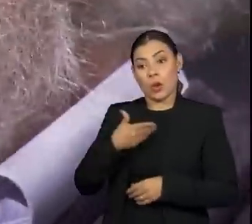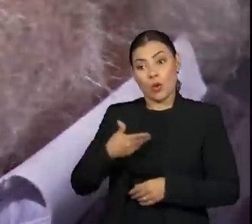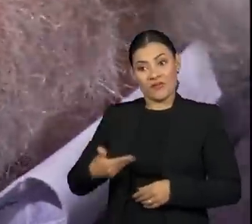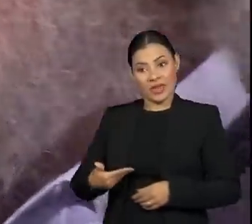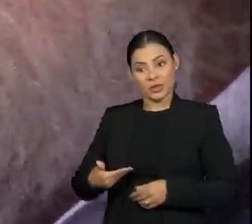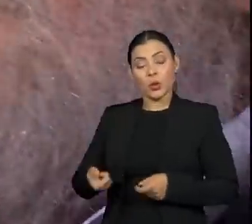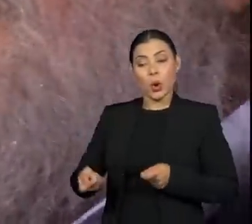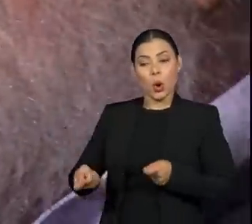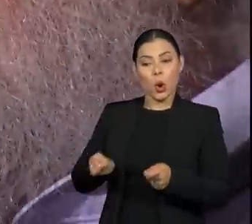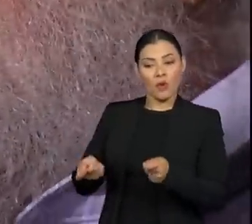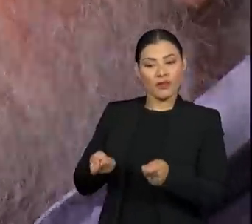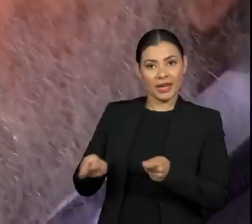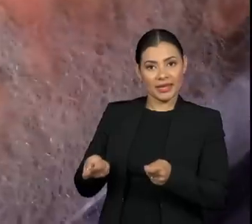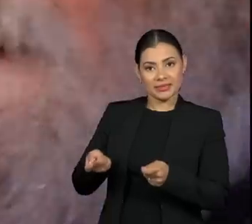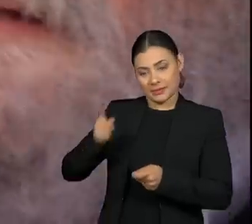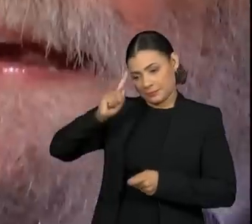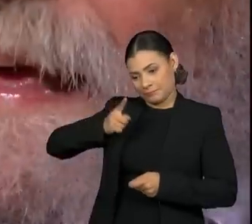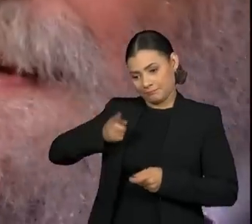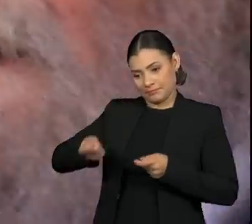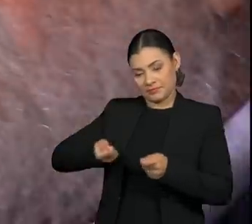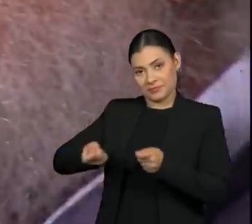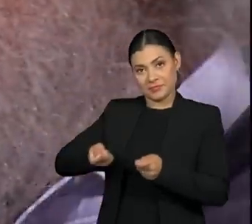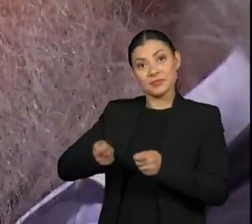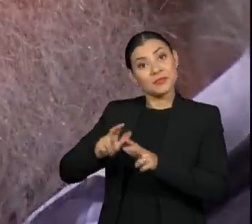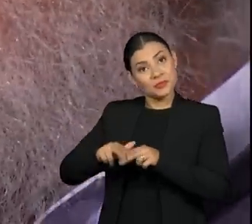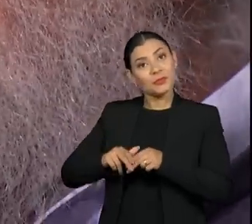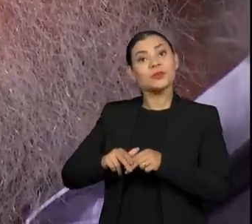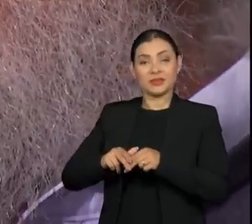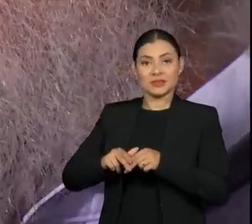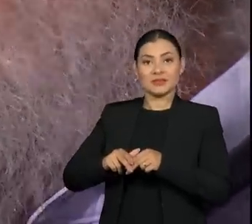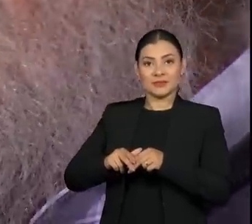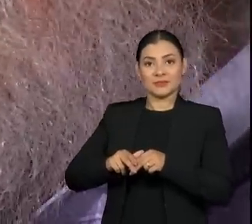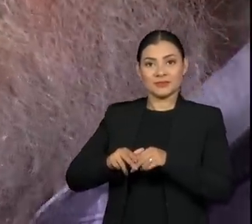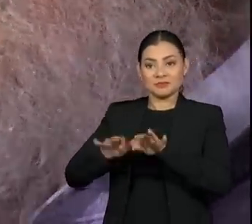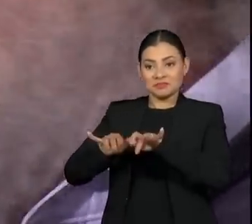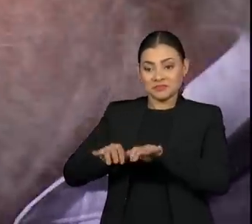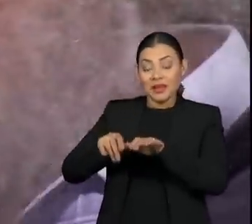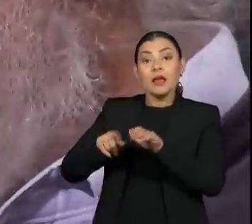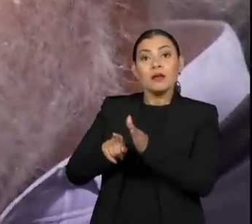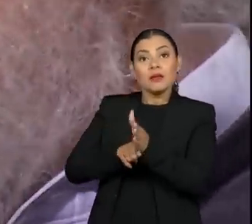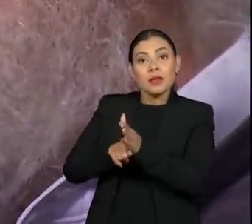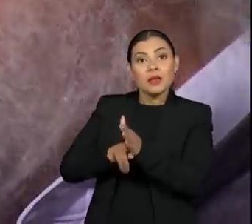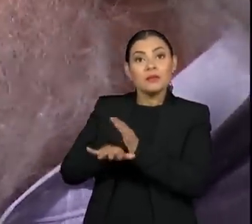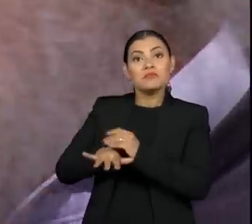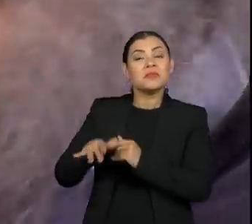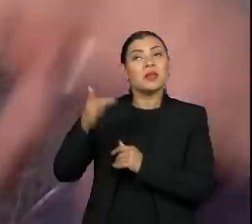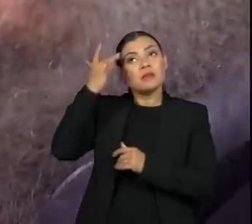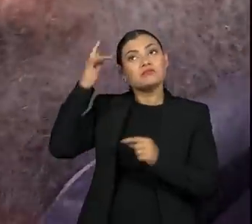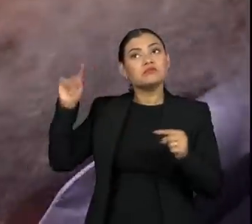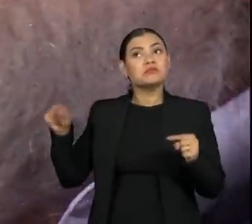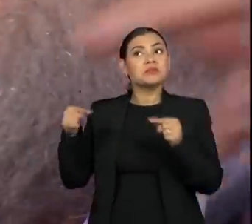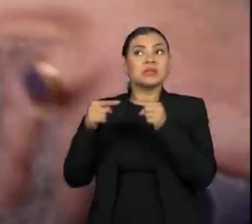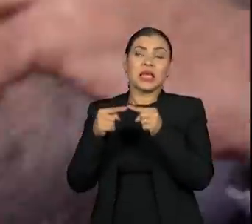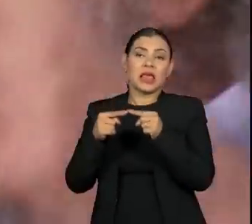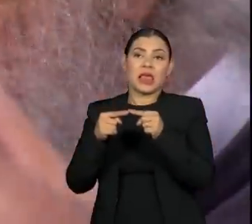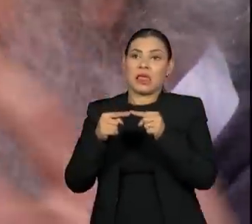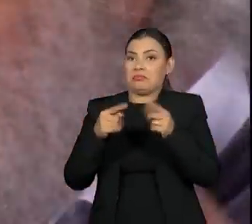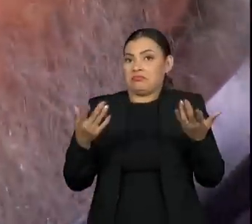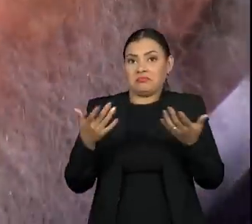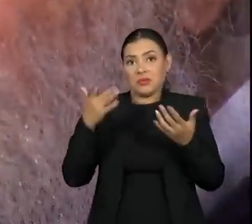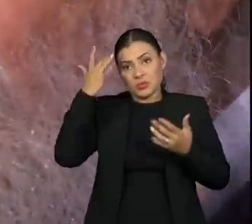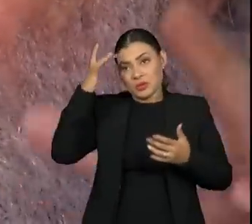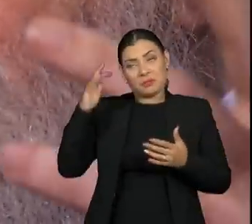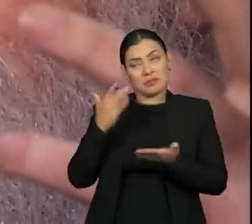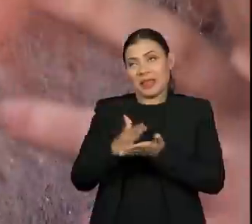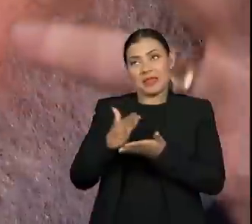é governança e isso dá cibernética que foi por algum motivo associado a eletrônica então